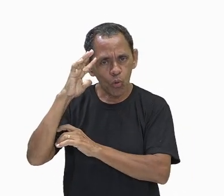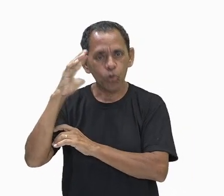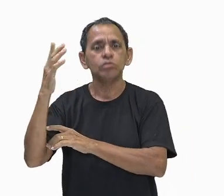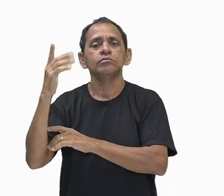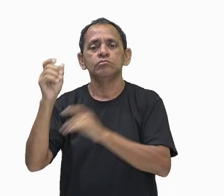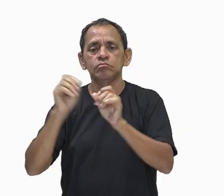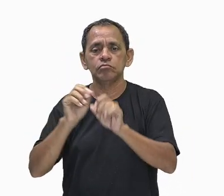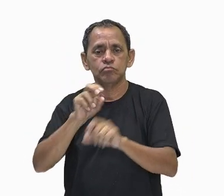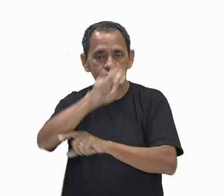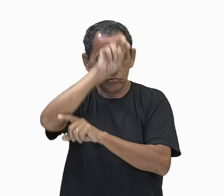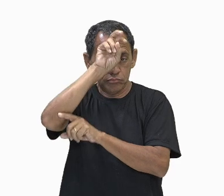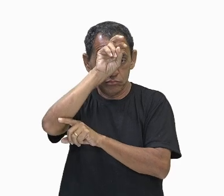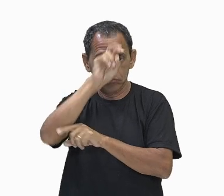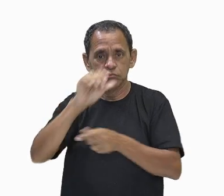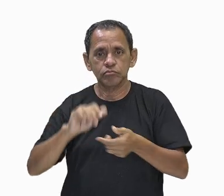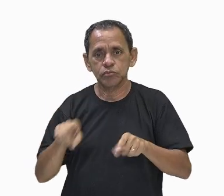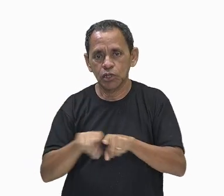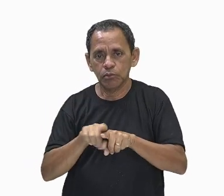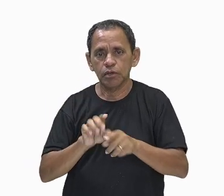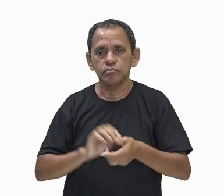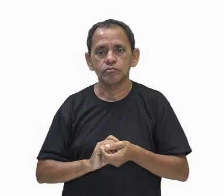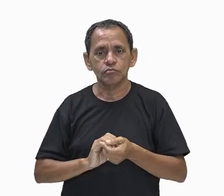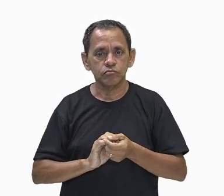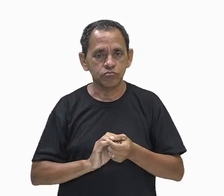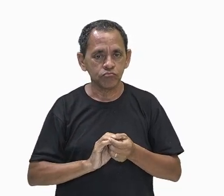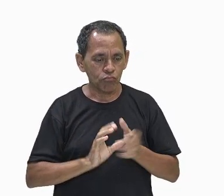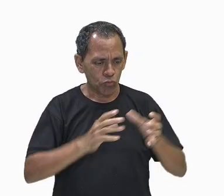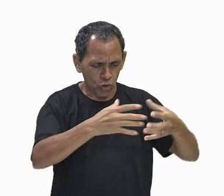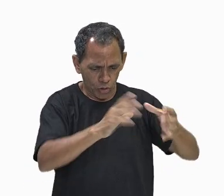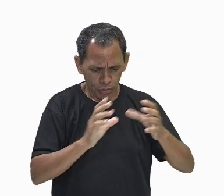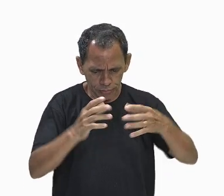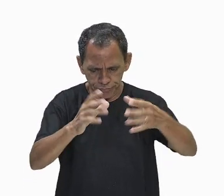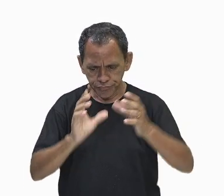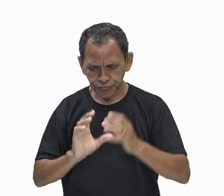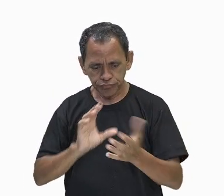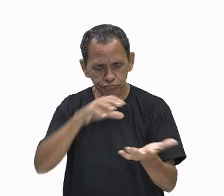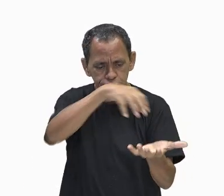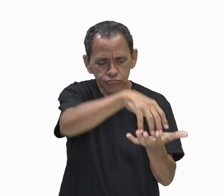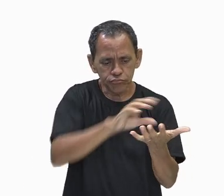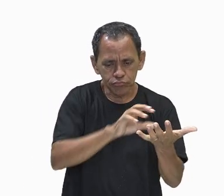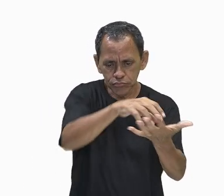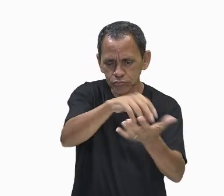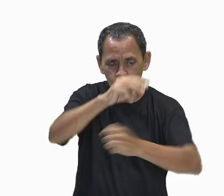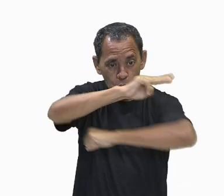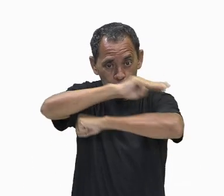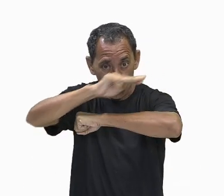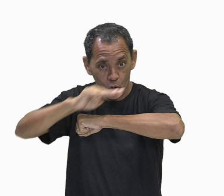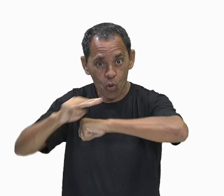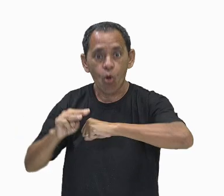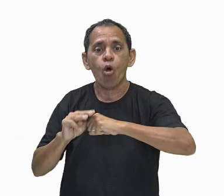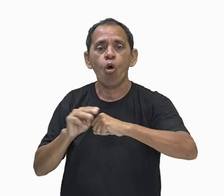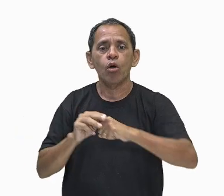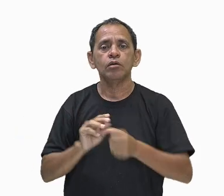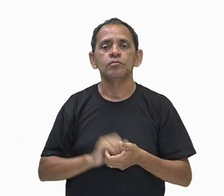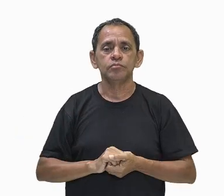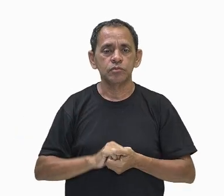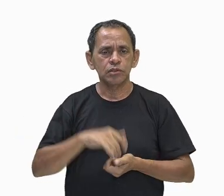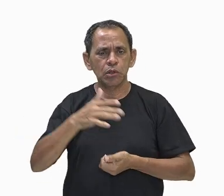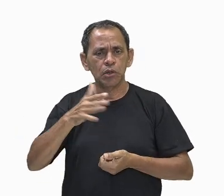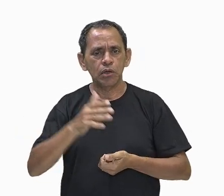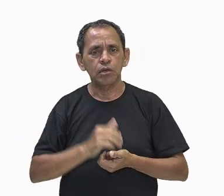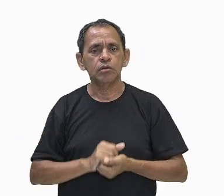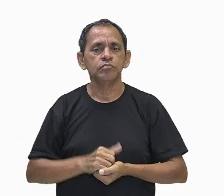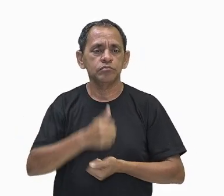tá? Então, as primeiras comunidades, elas instalaram-se na Mesopotâmia entre 12.000 e